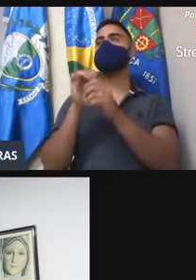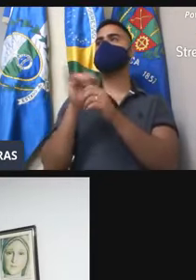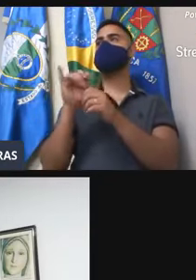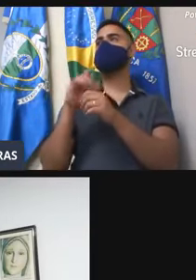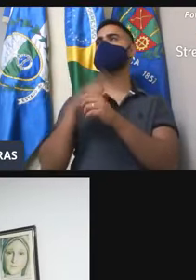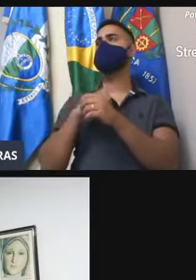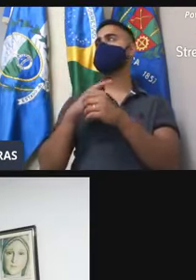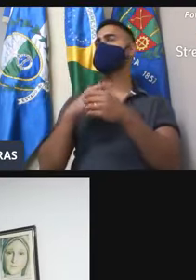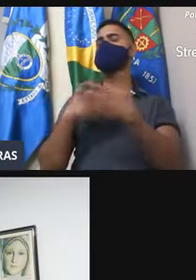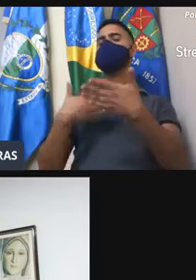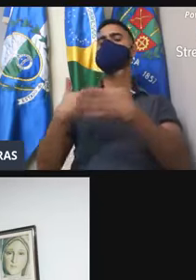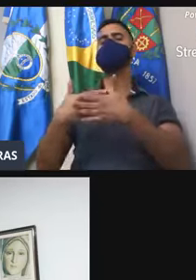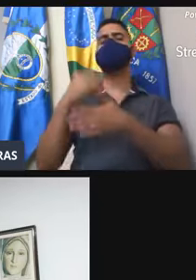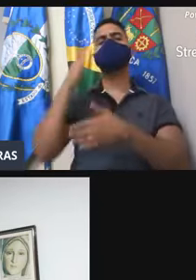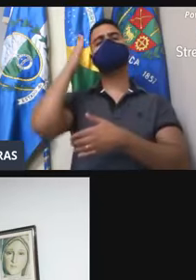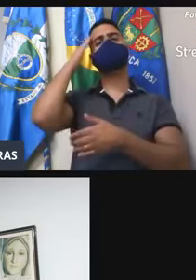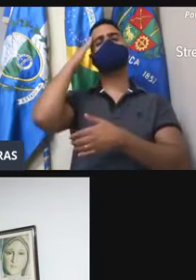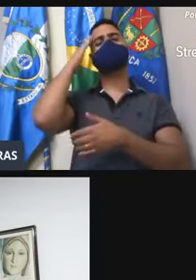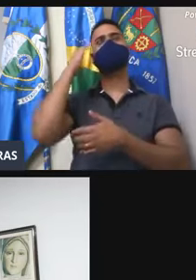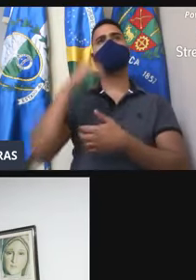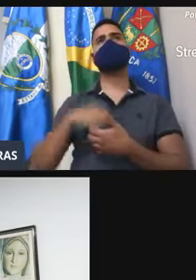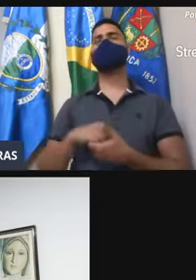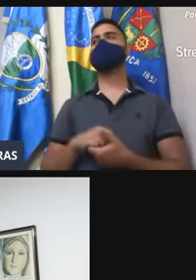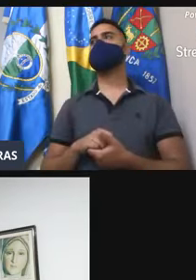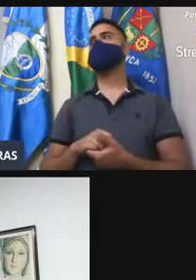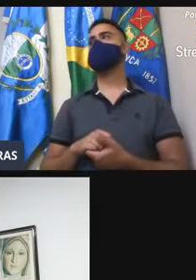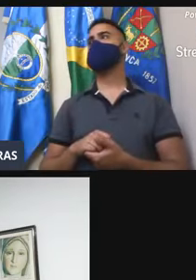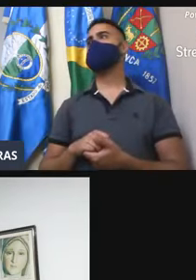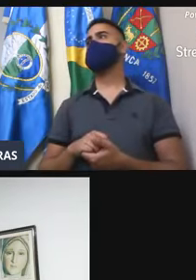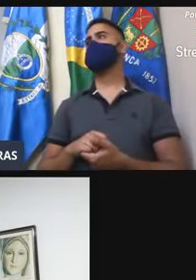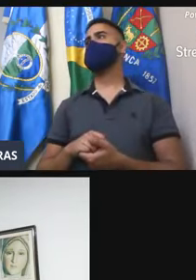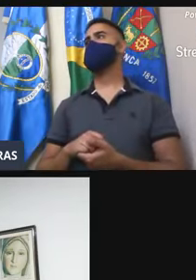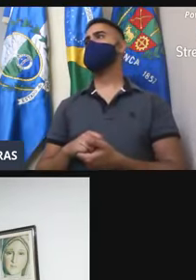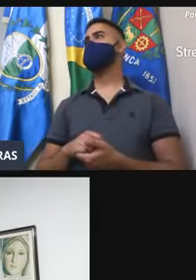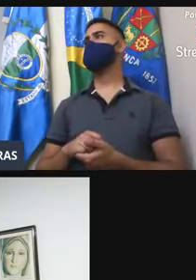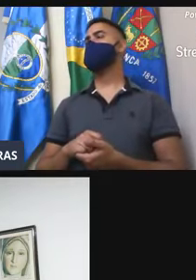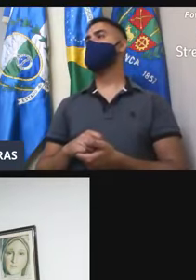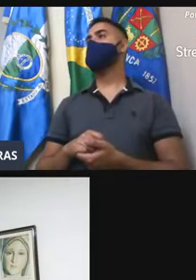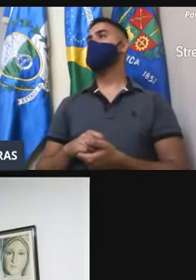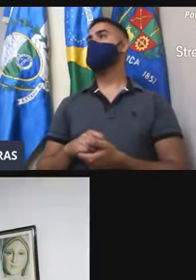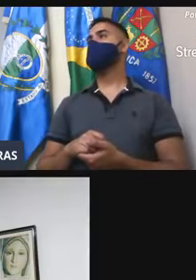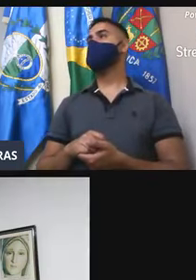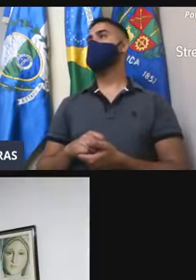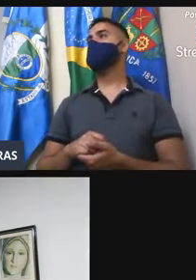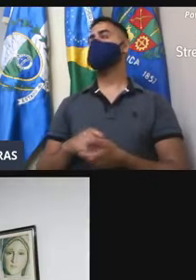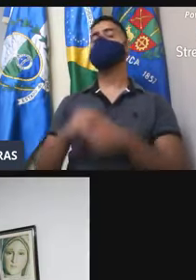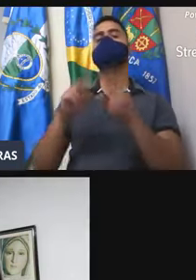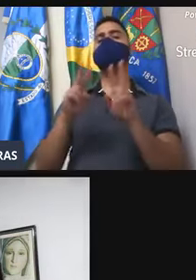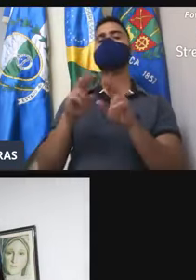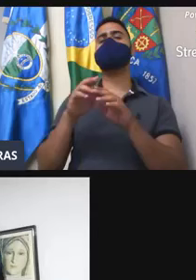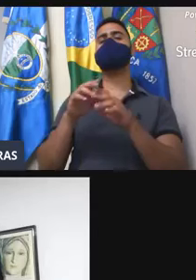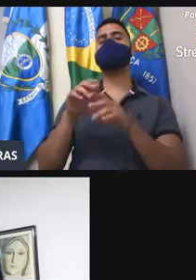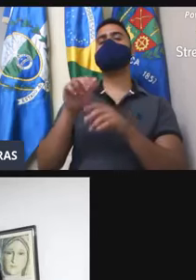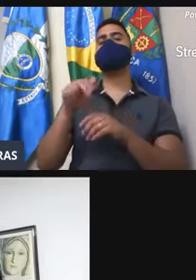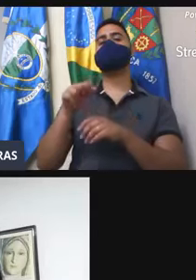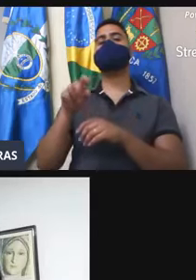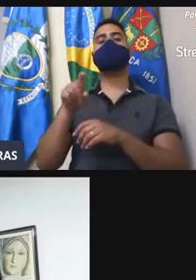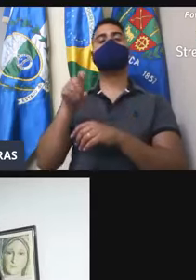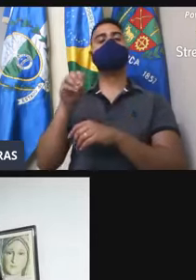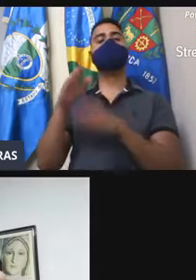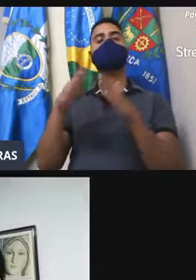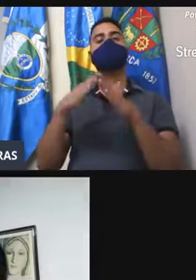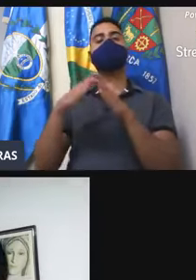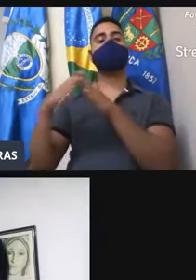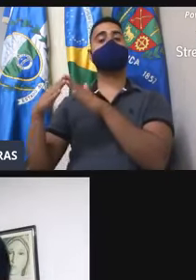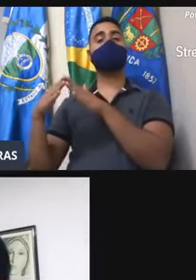esse empecilho, não, sabe? Poderia repetir, por favor, a pergunta? É porque naquela questão do anexo lá da estação